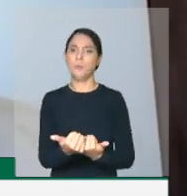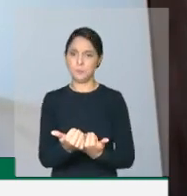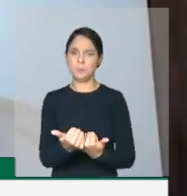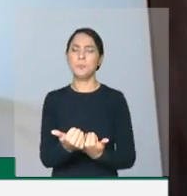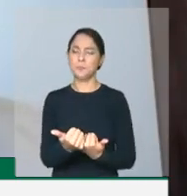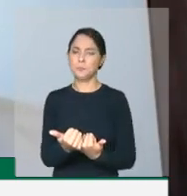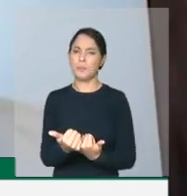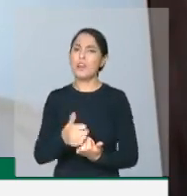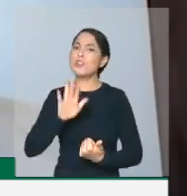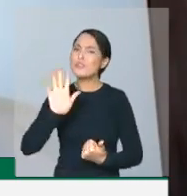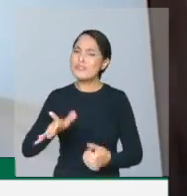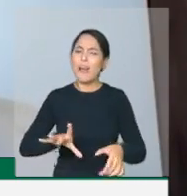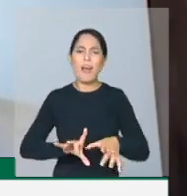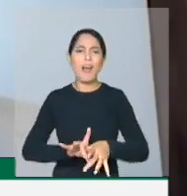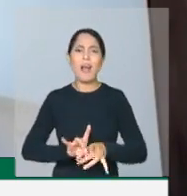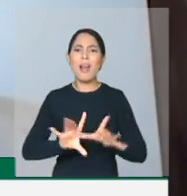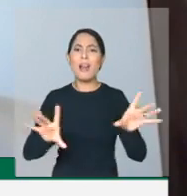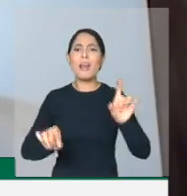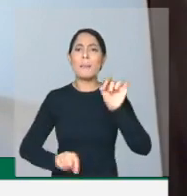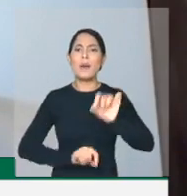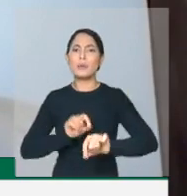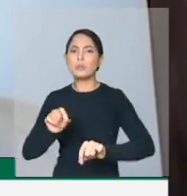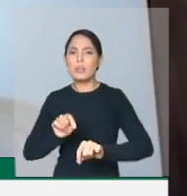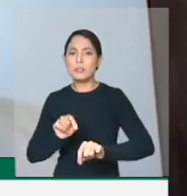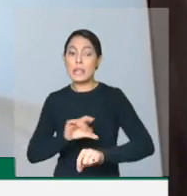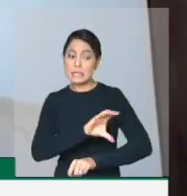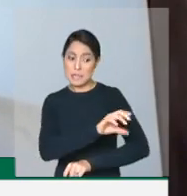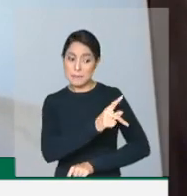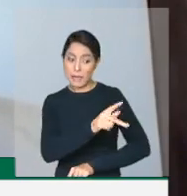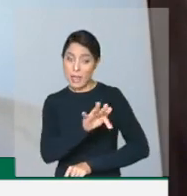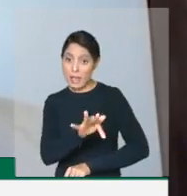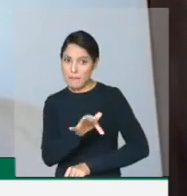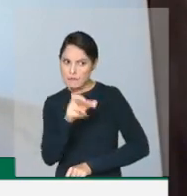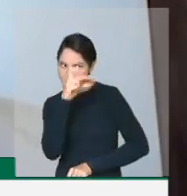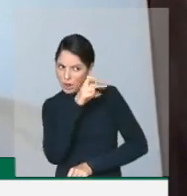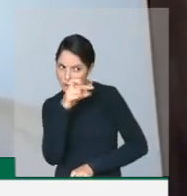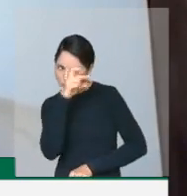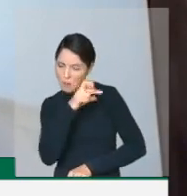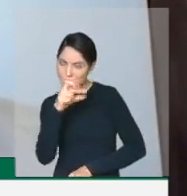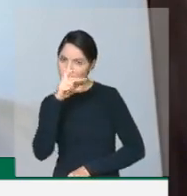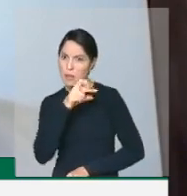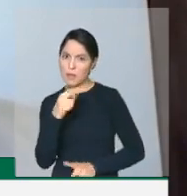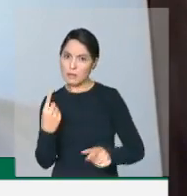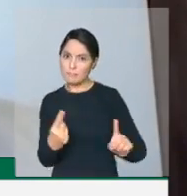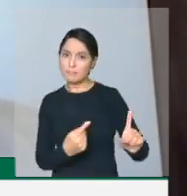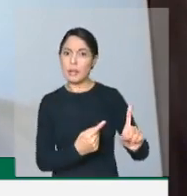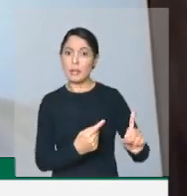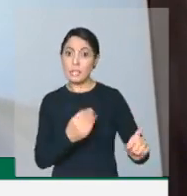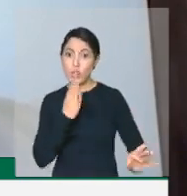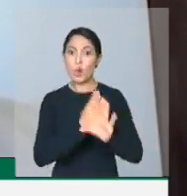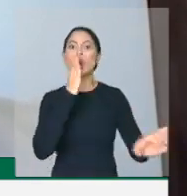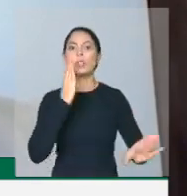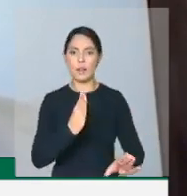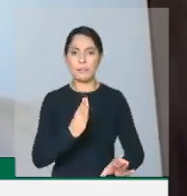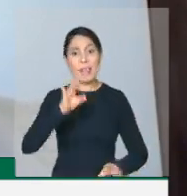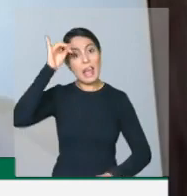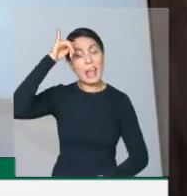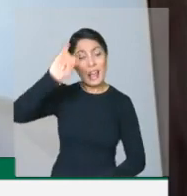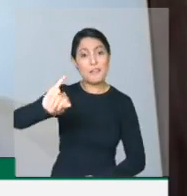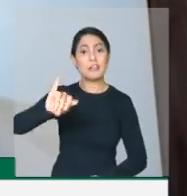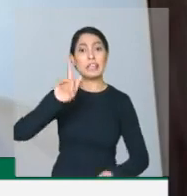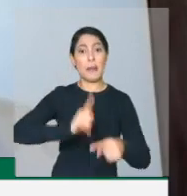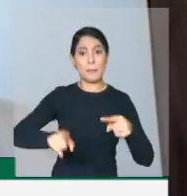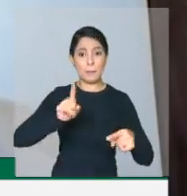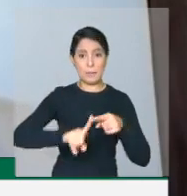já permite que sejam rastreados esses CPFs, de forma a bloquear tentativas de fraude como aqui estamos